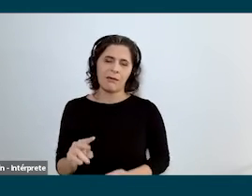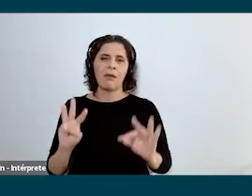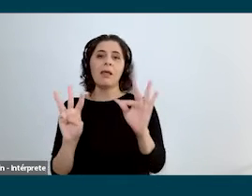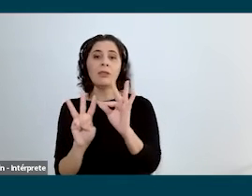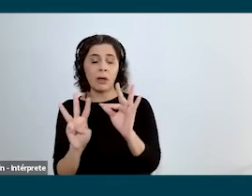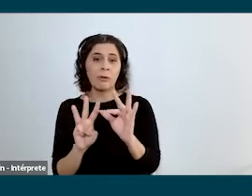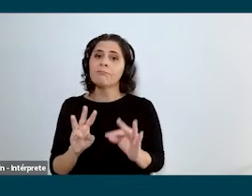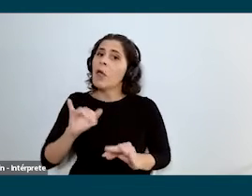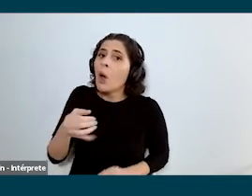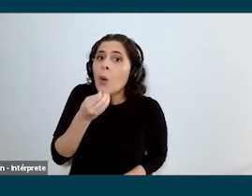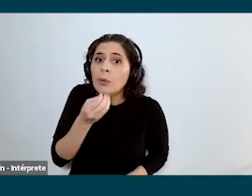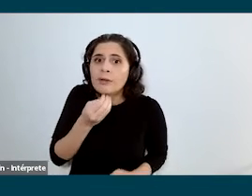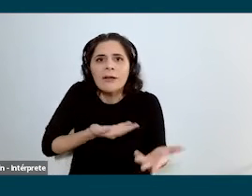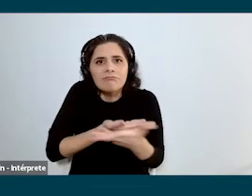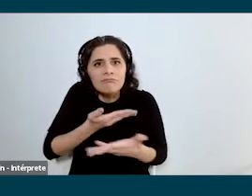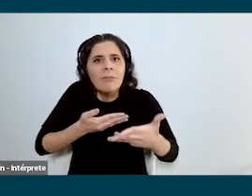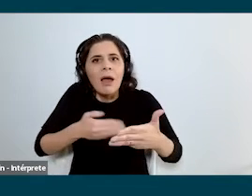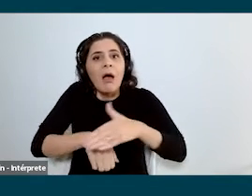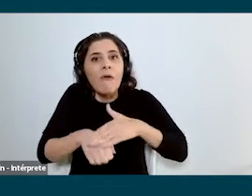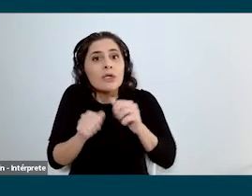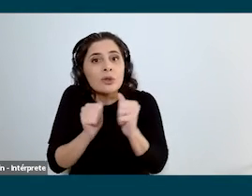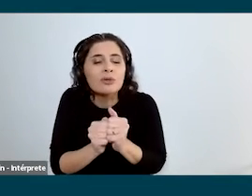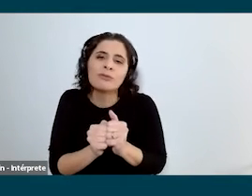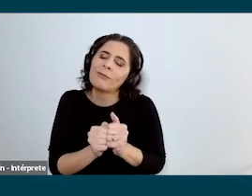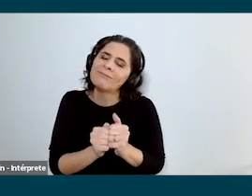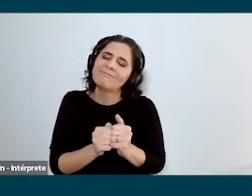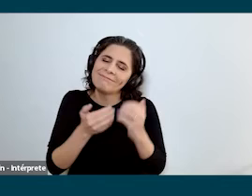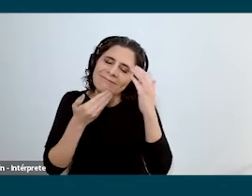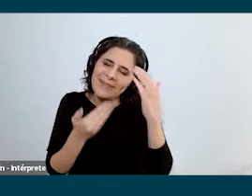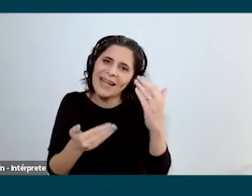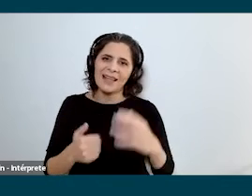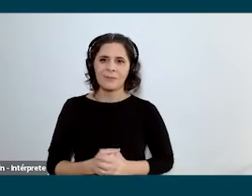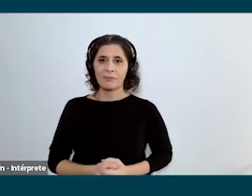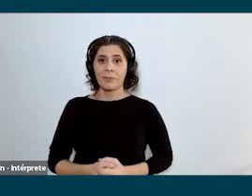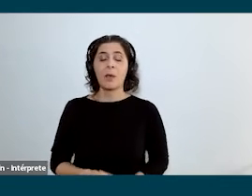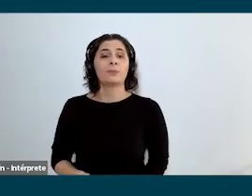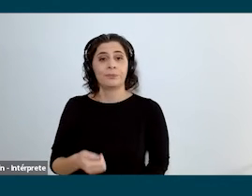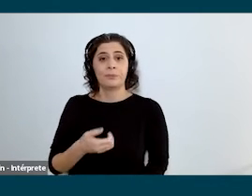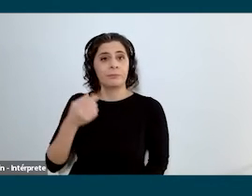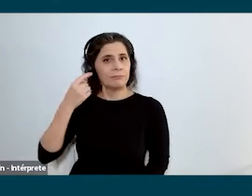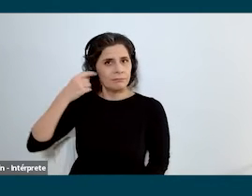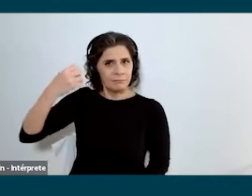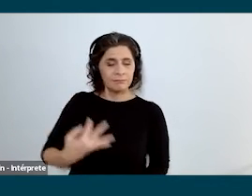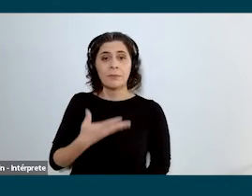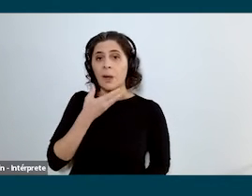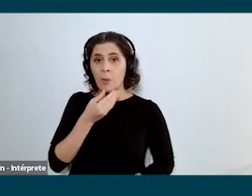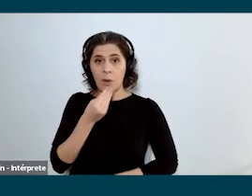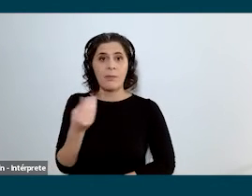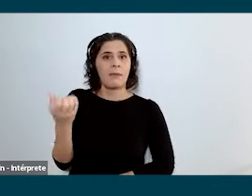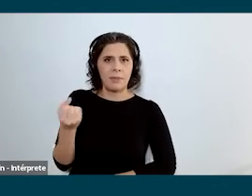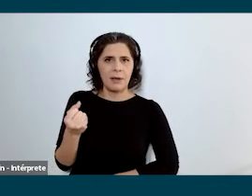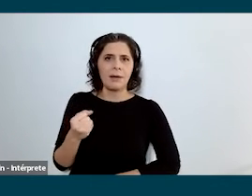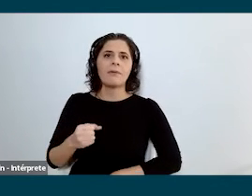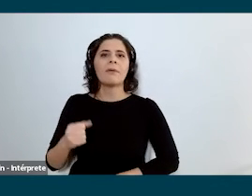TOTWORKS. Muito bom, pessoal, ter a oportunidade de estar aqui hoje conversando com vocês. Vou começar pela minha audiodescrição. Eu sou um homem branco, de